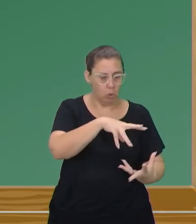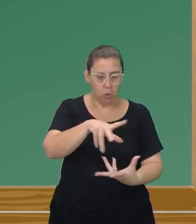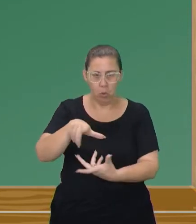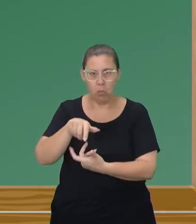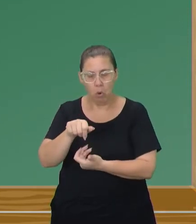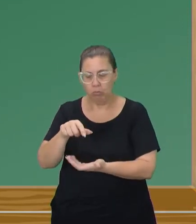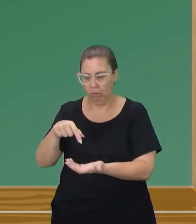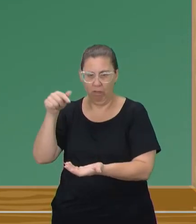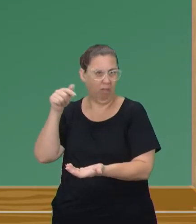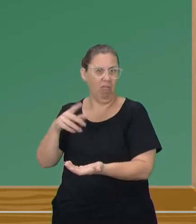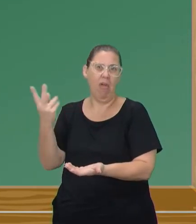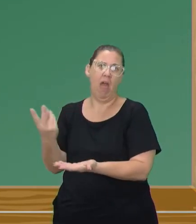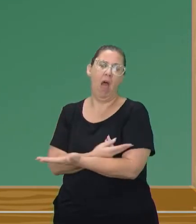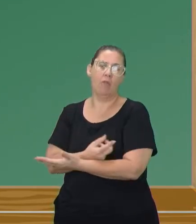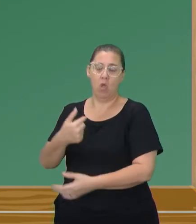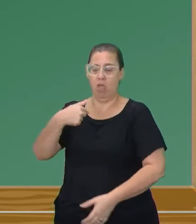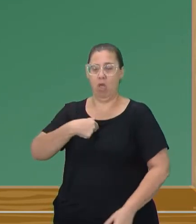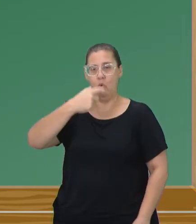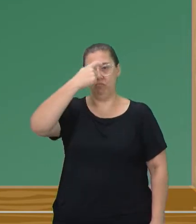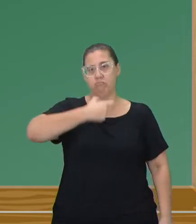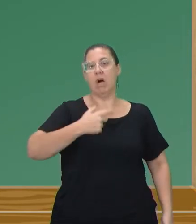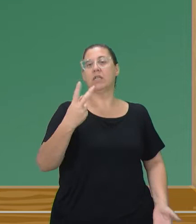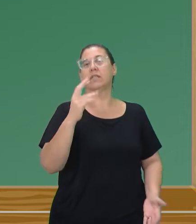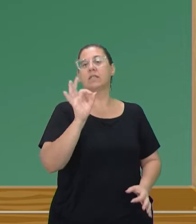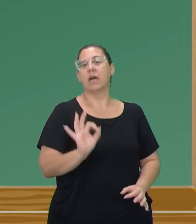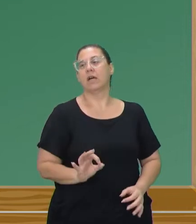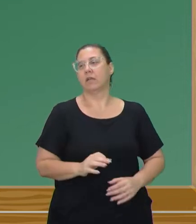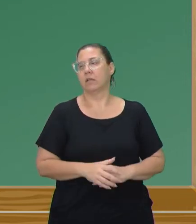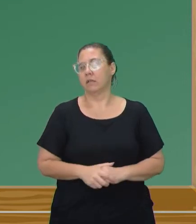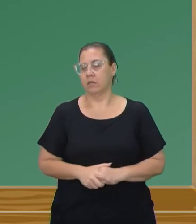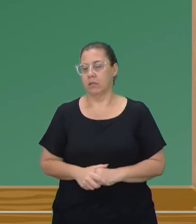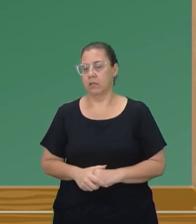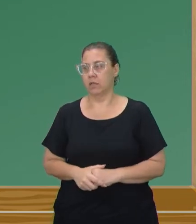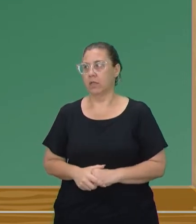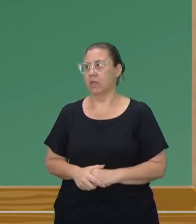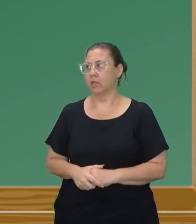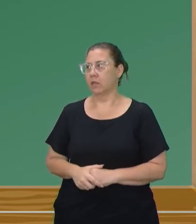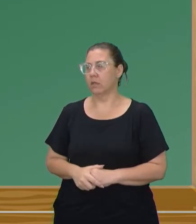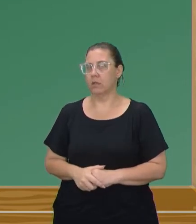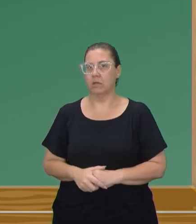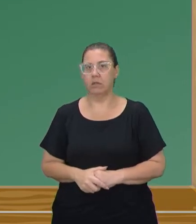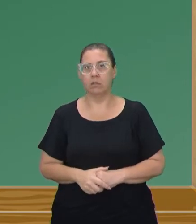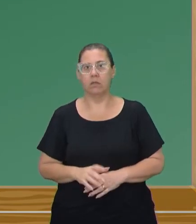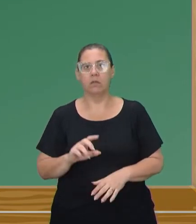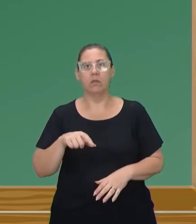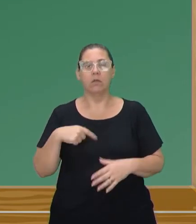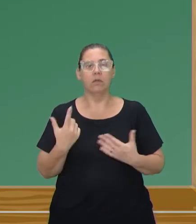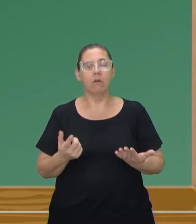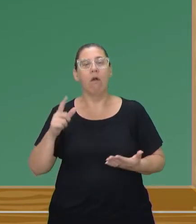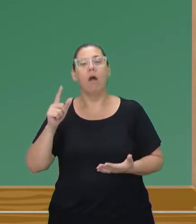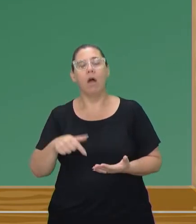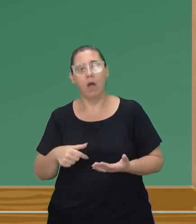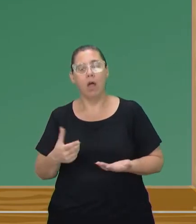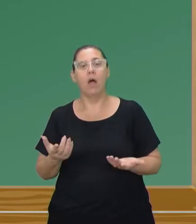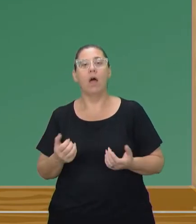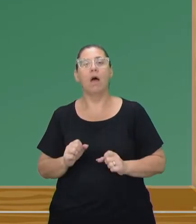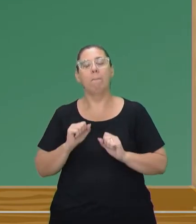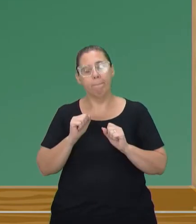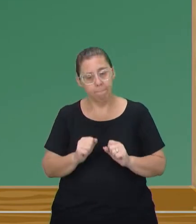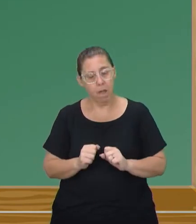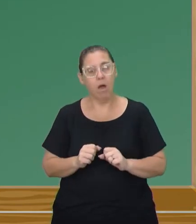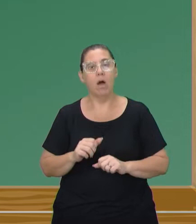gira em torno da minha cultura, certo? Vocês já sabem o que é cultura. E aí eu marquei também aqui, que pode